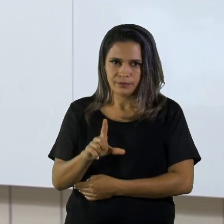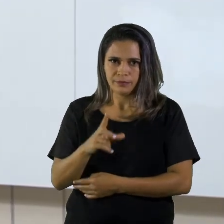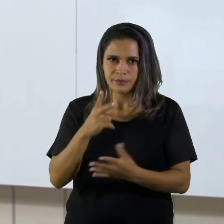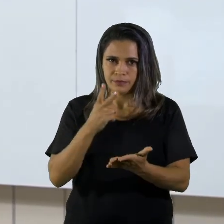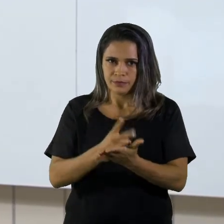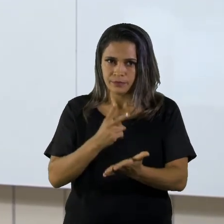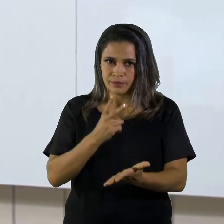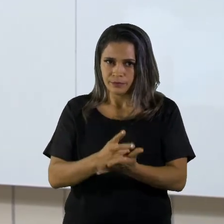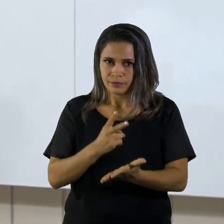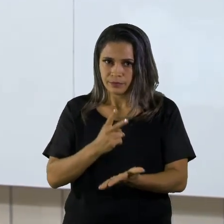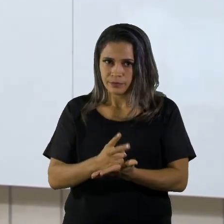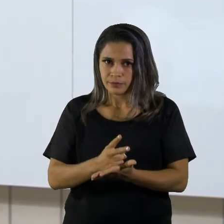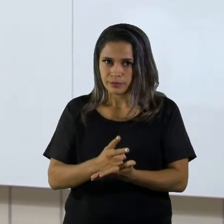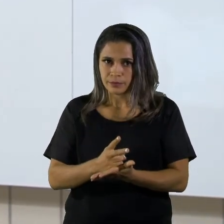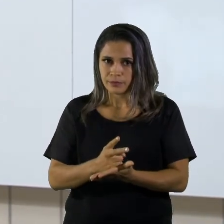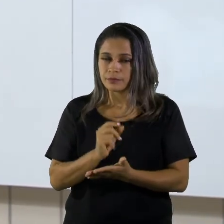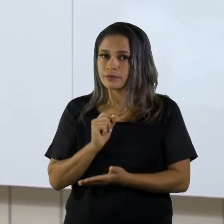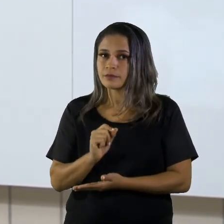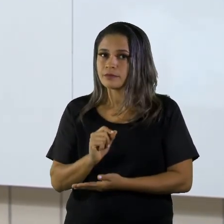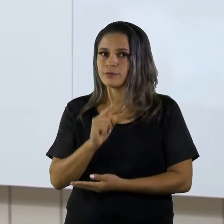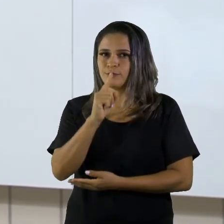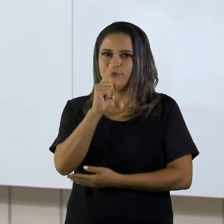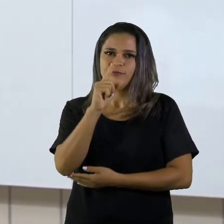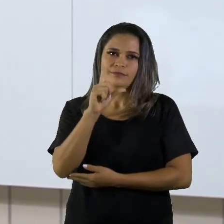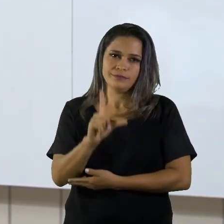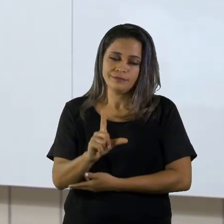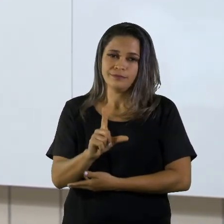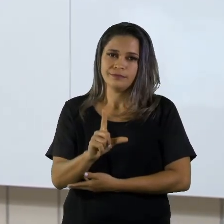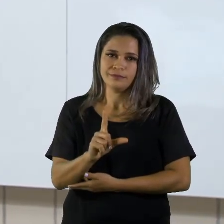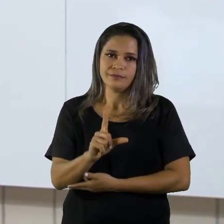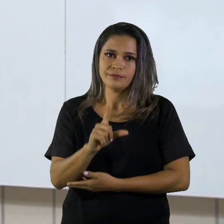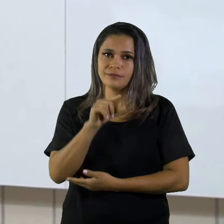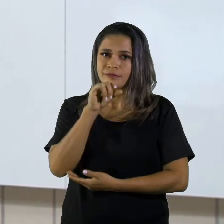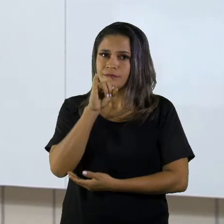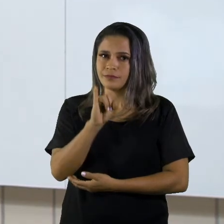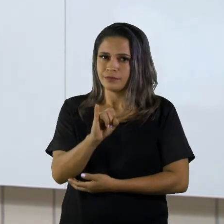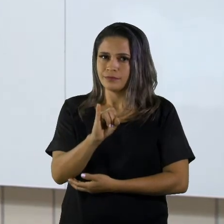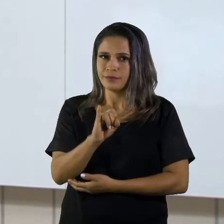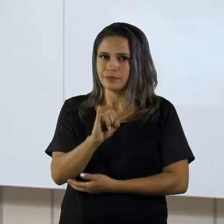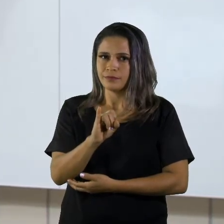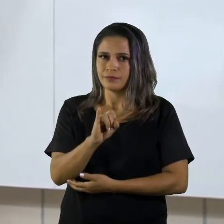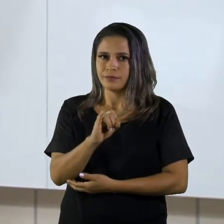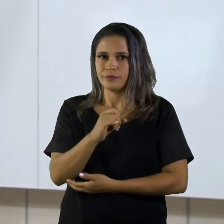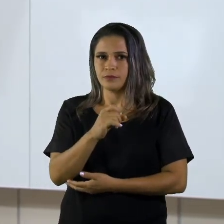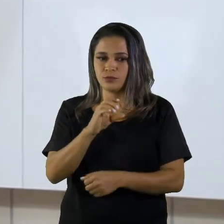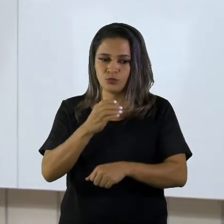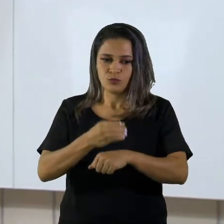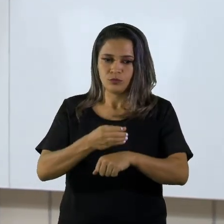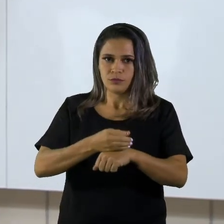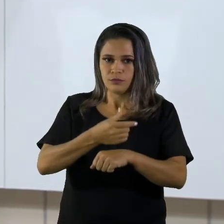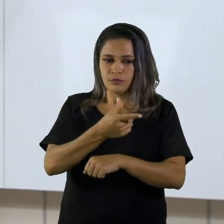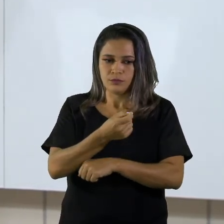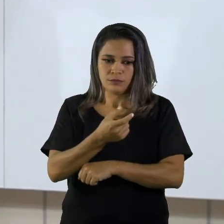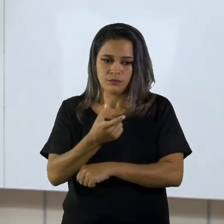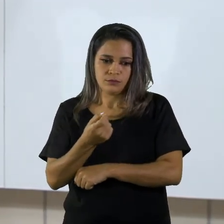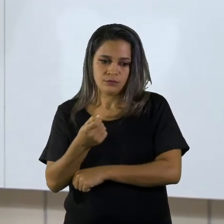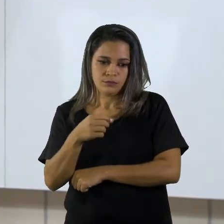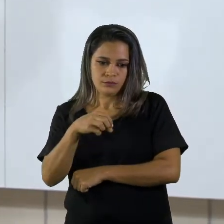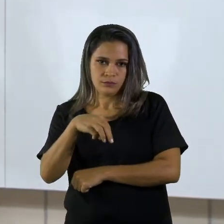mesma coisa que 1 litro. 5 copos de 200 ml